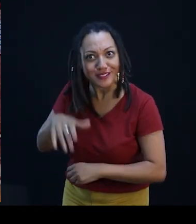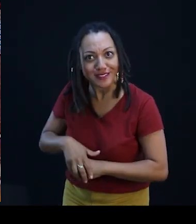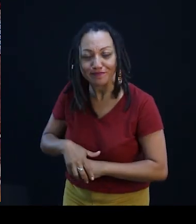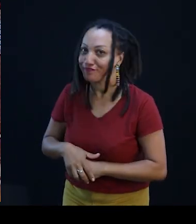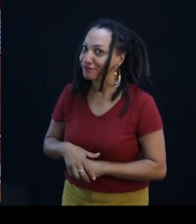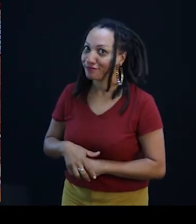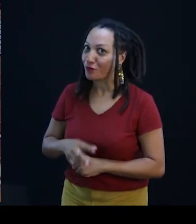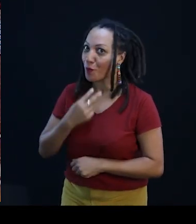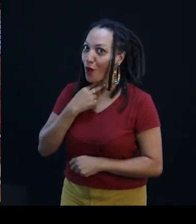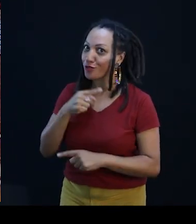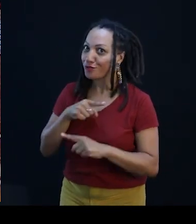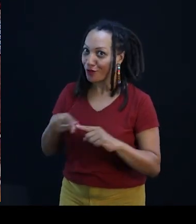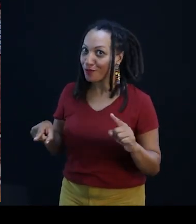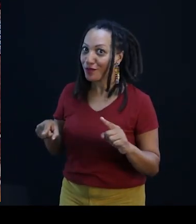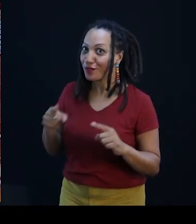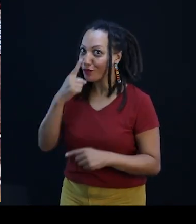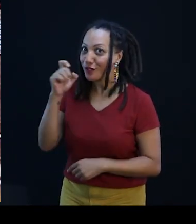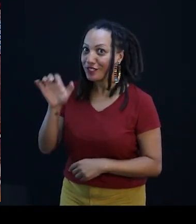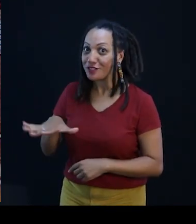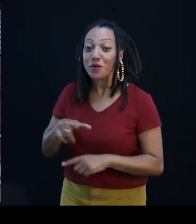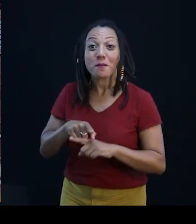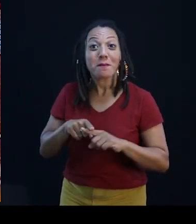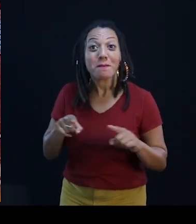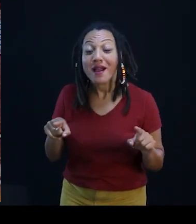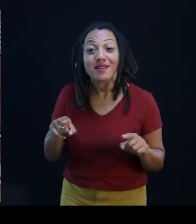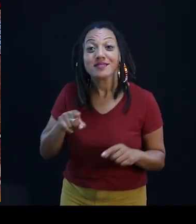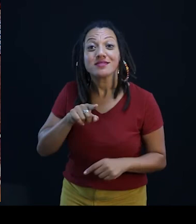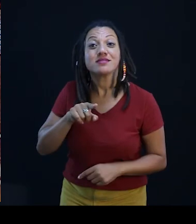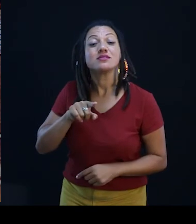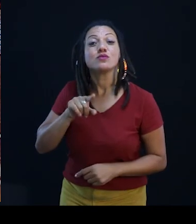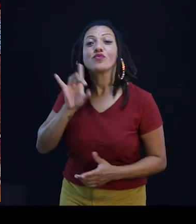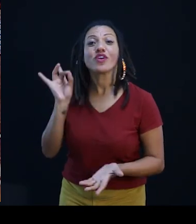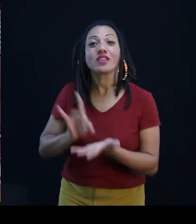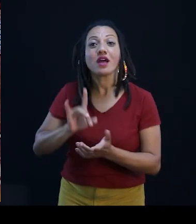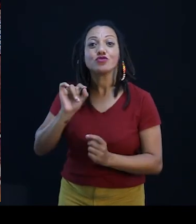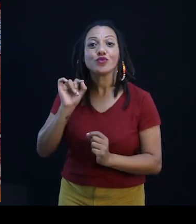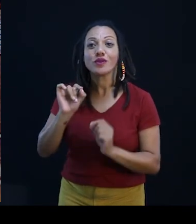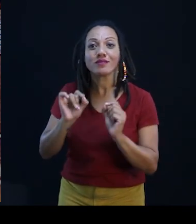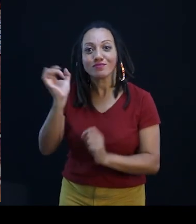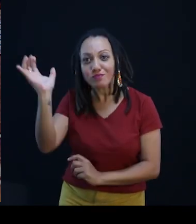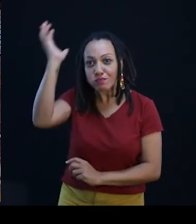era isso. E eu fiquei observando, ela tirou aquela trouxa enorme,